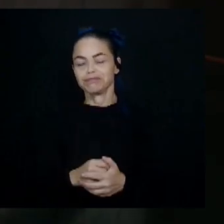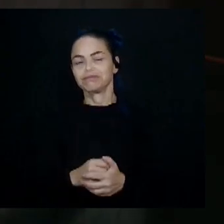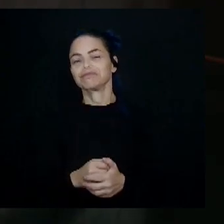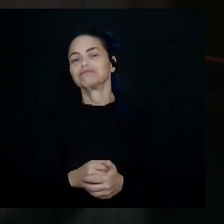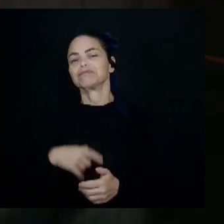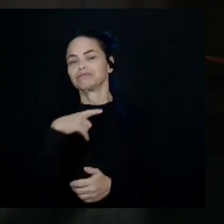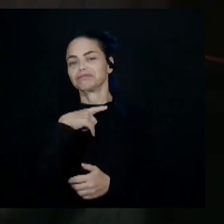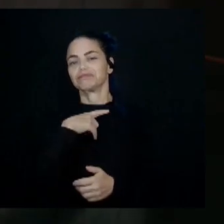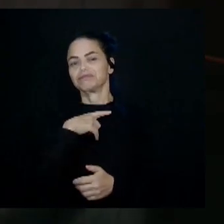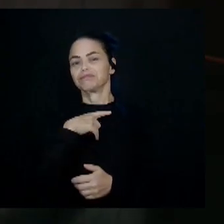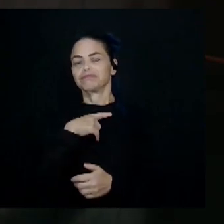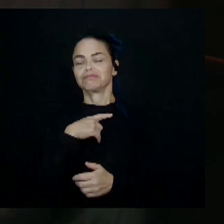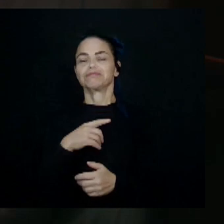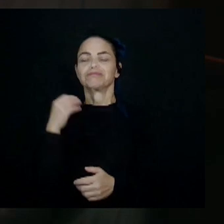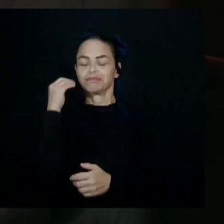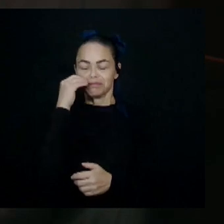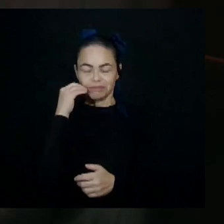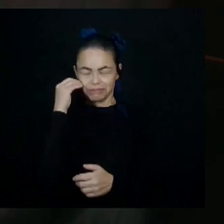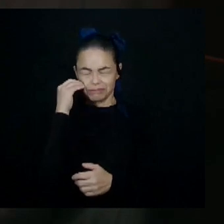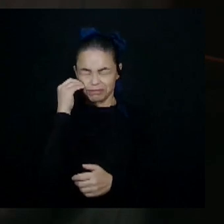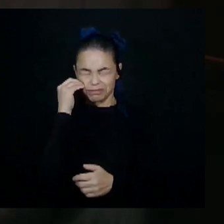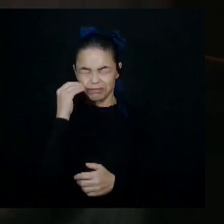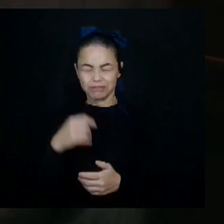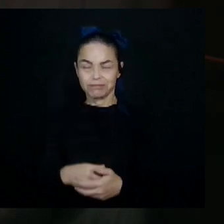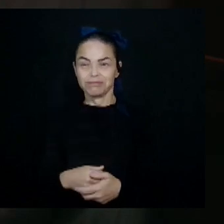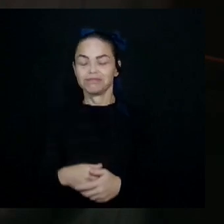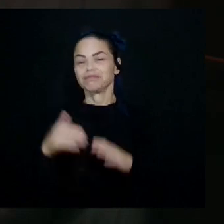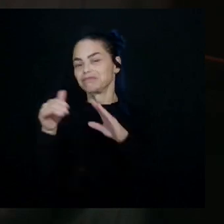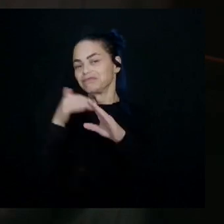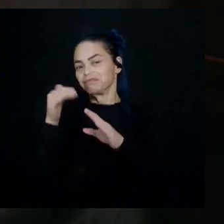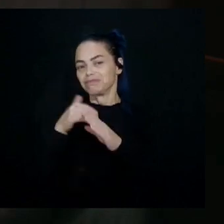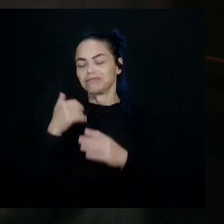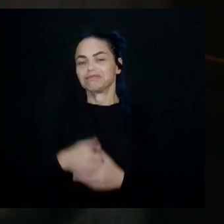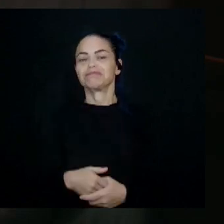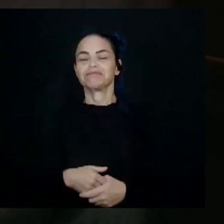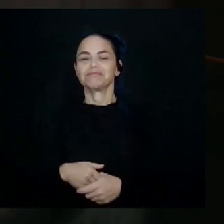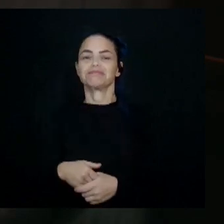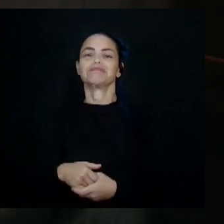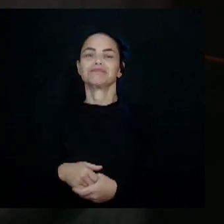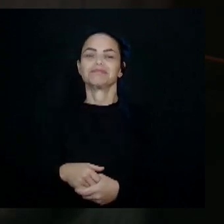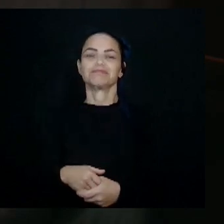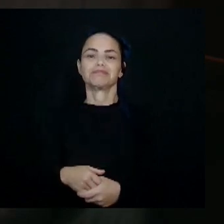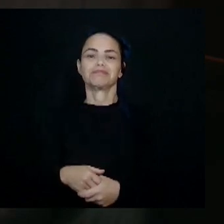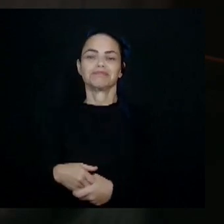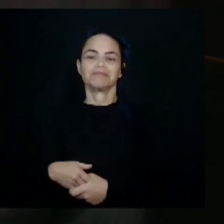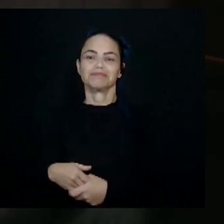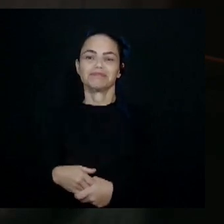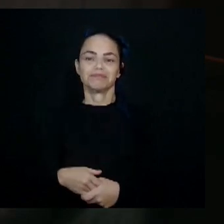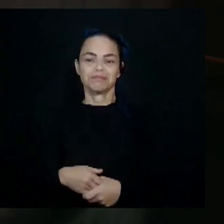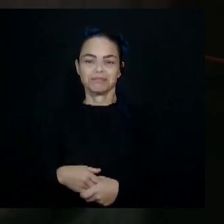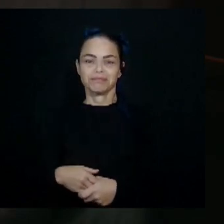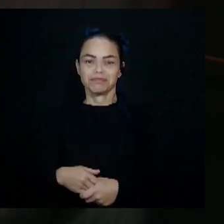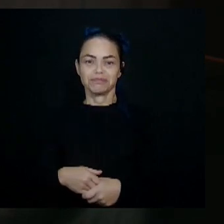uma experiência, conta pra gente, manda mensagem, o WhatsApp está para você, então a nossa produção está a postos. Pode